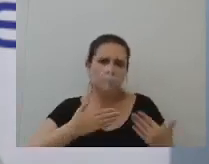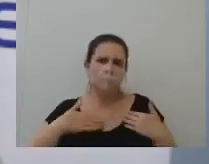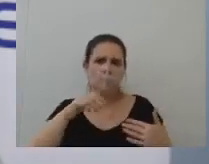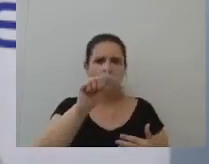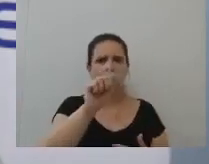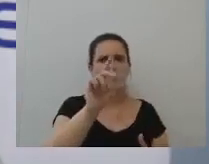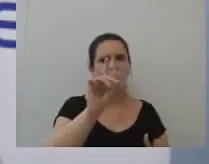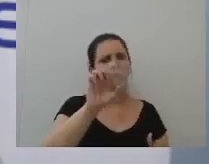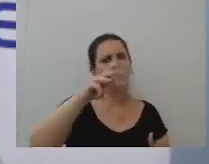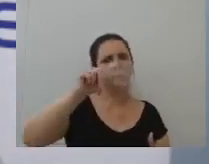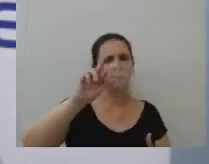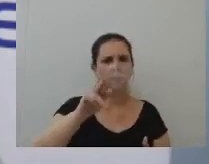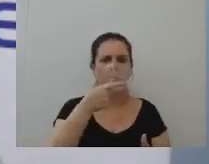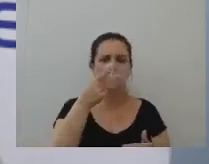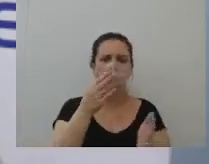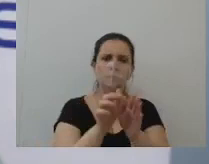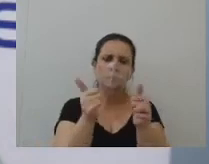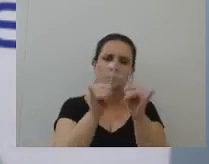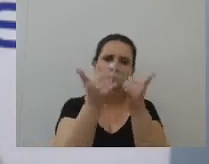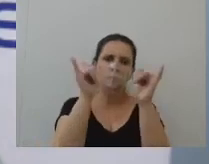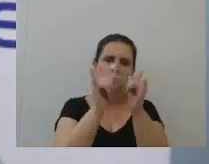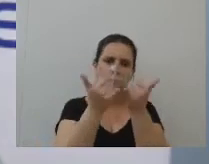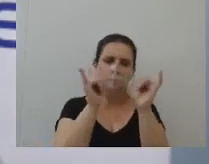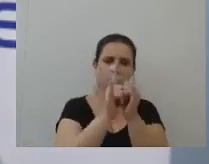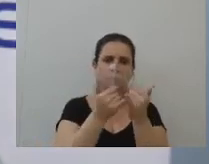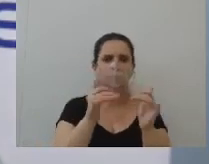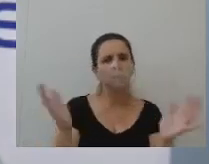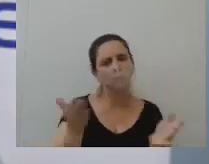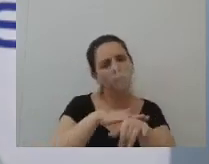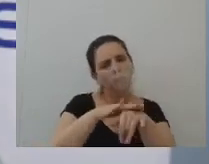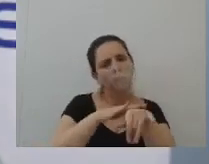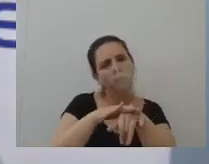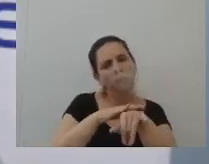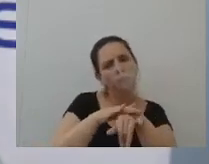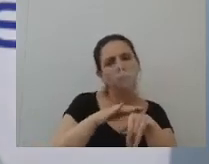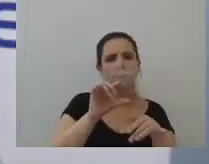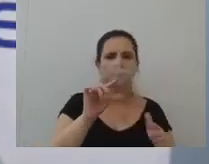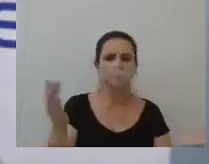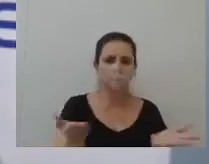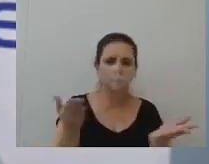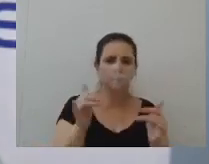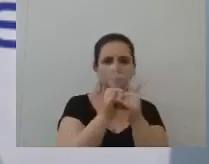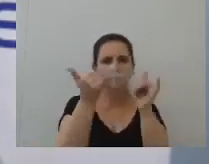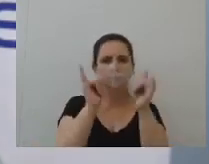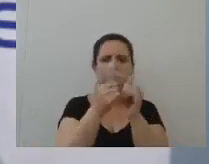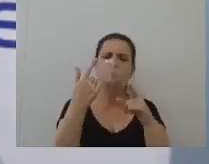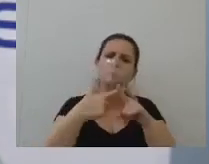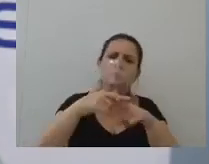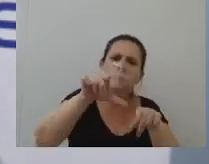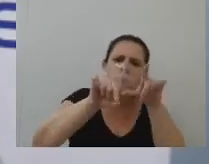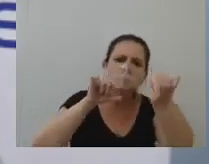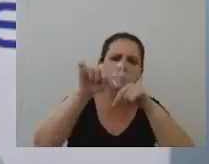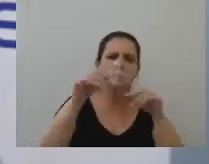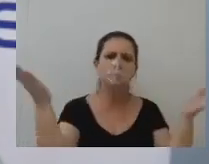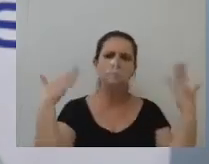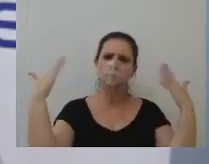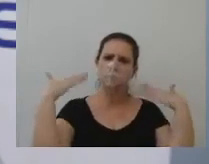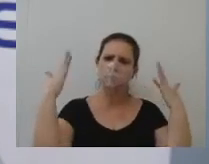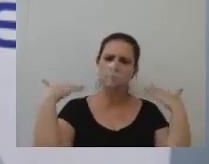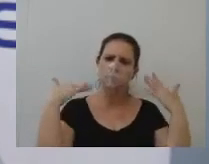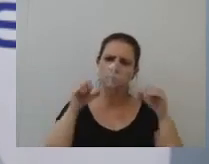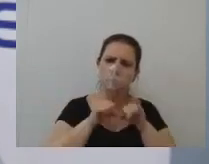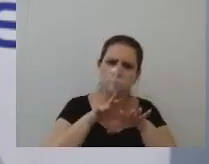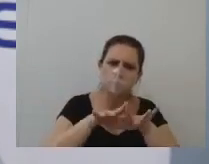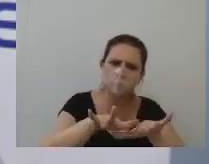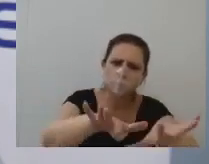sobre energia, e a gente vai conversar um pouco sobre essa energia. E por que eu escolhi calor e propagação? Tem a ver com ondas